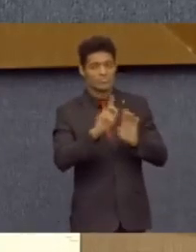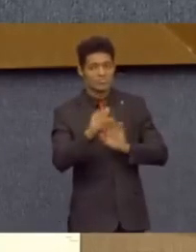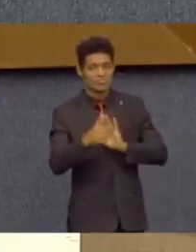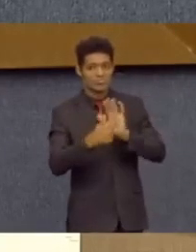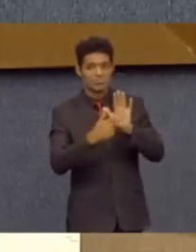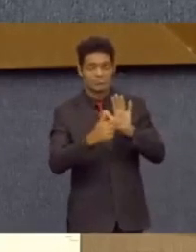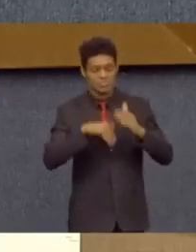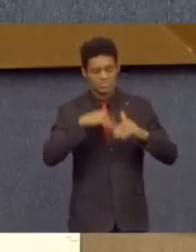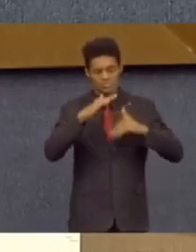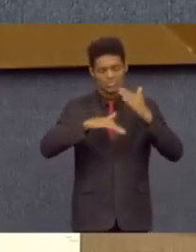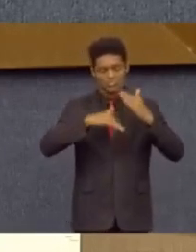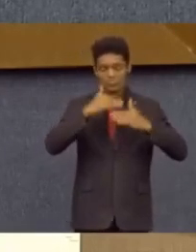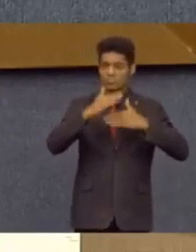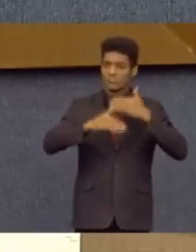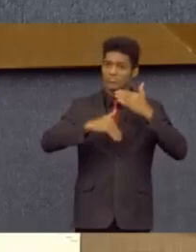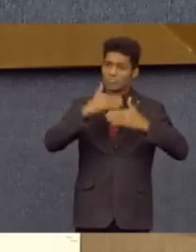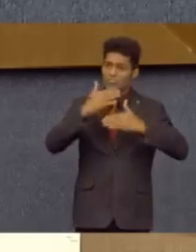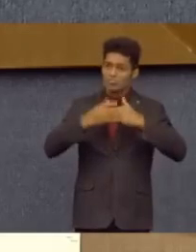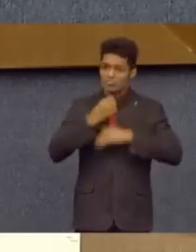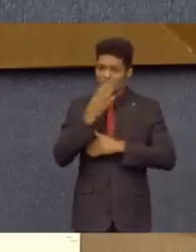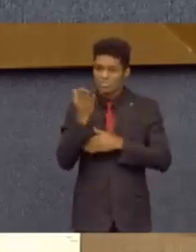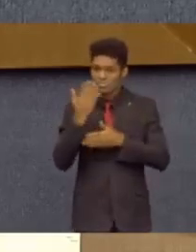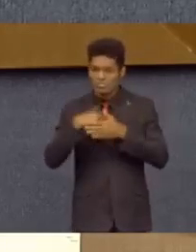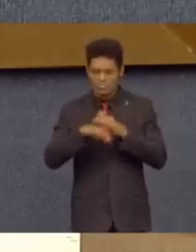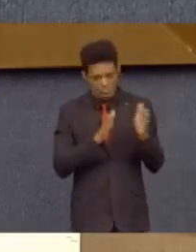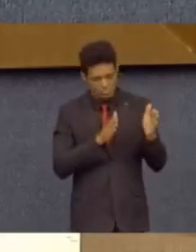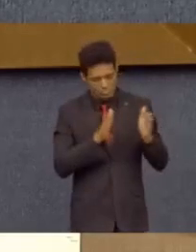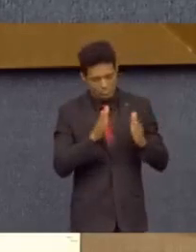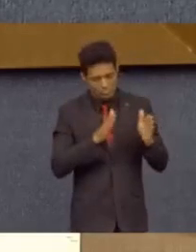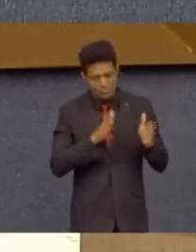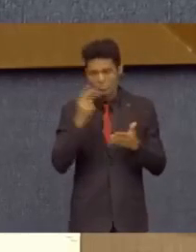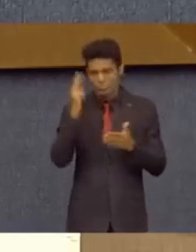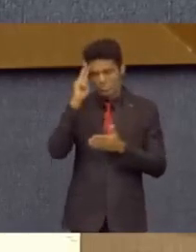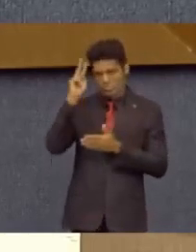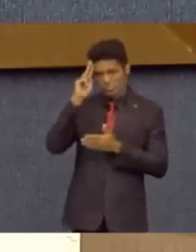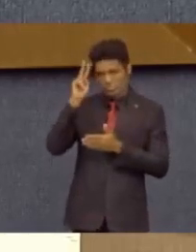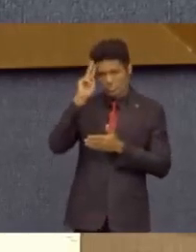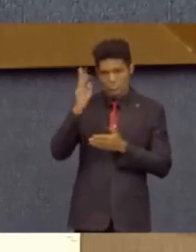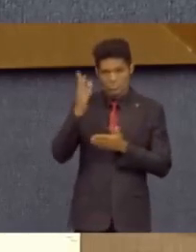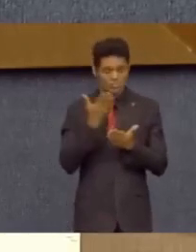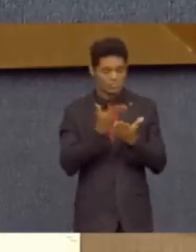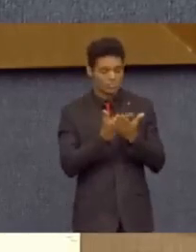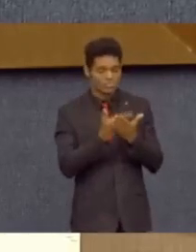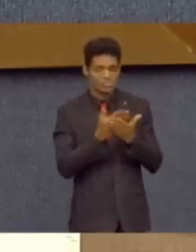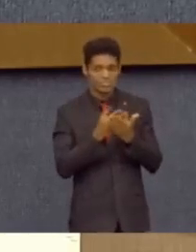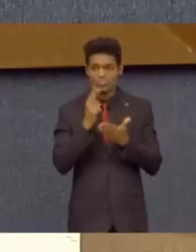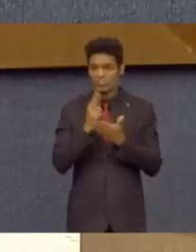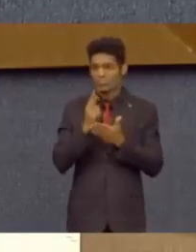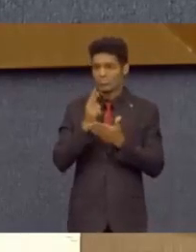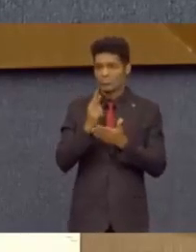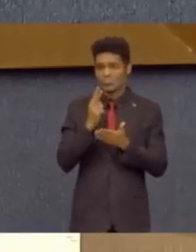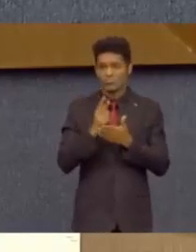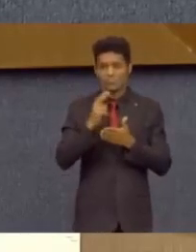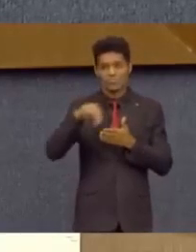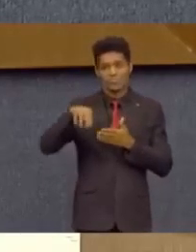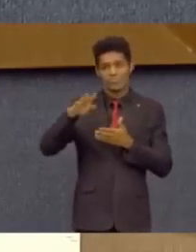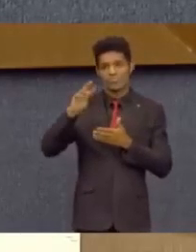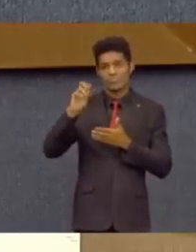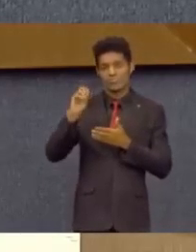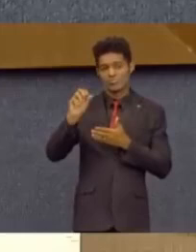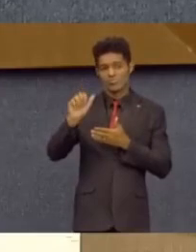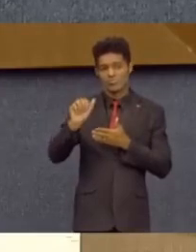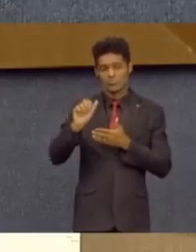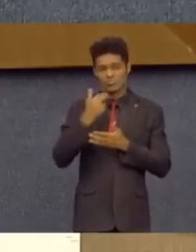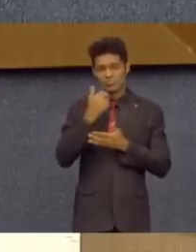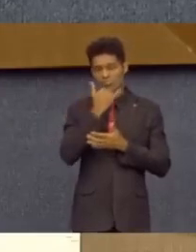muito satisfatório no período escolar, sempre com notas muito altas. Em